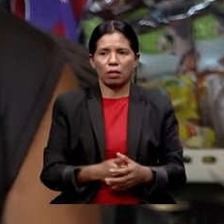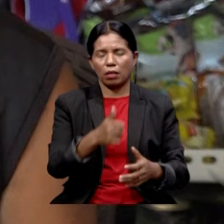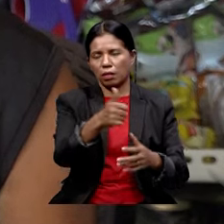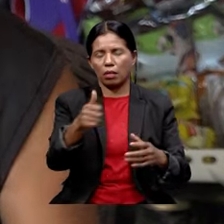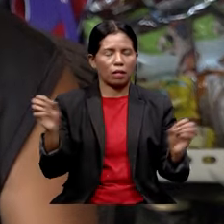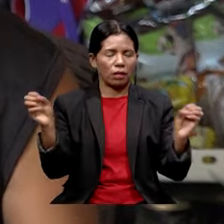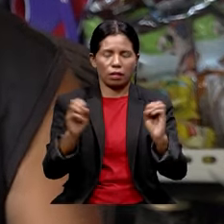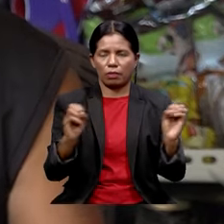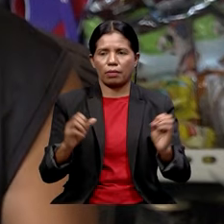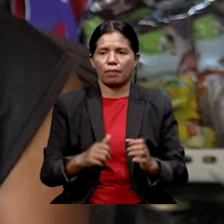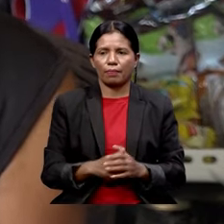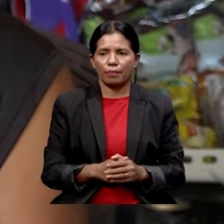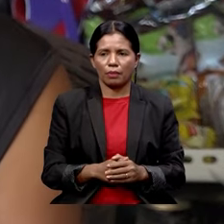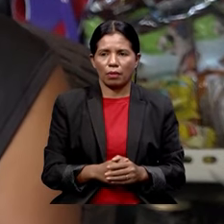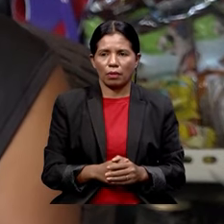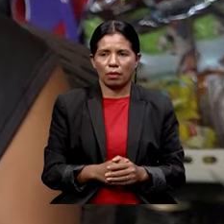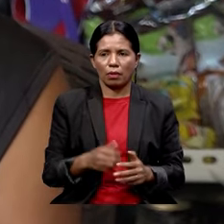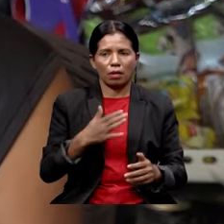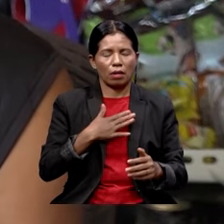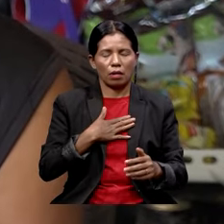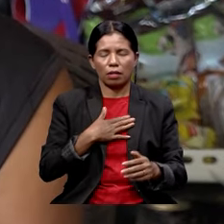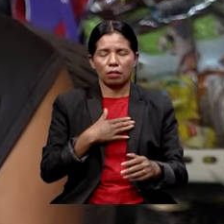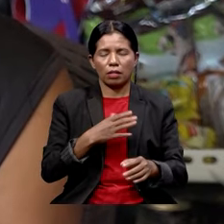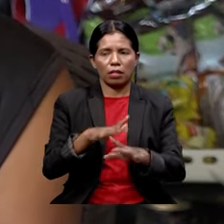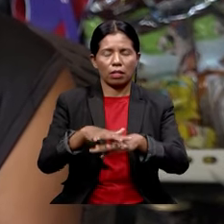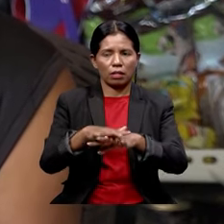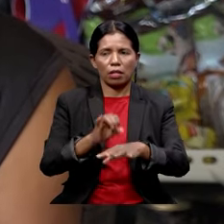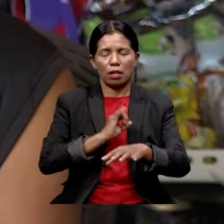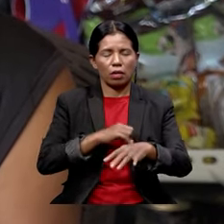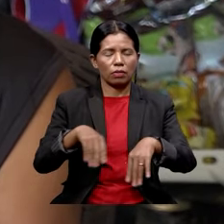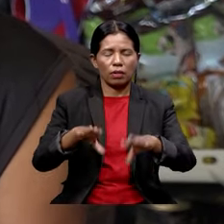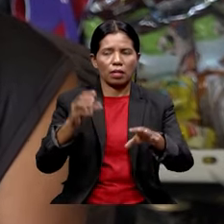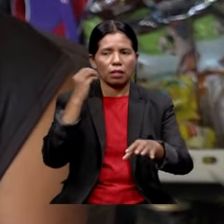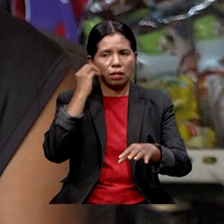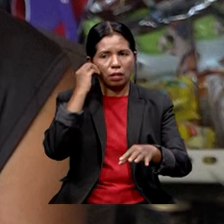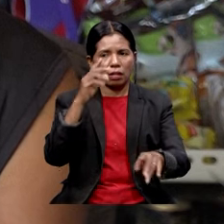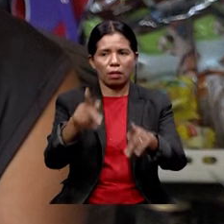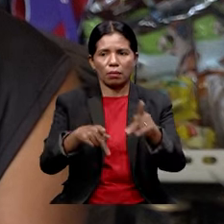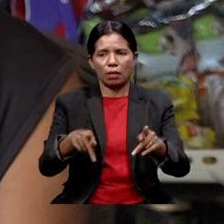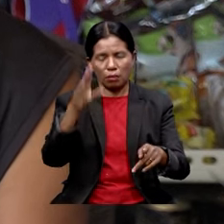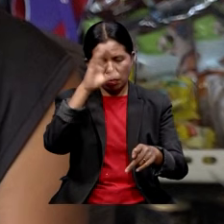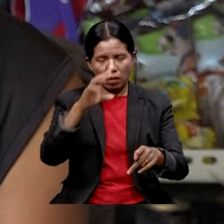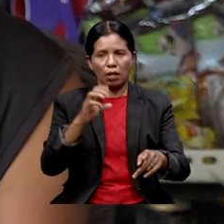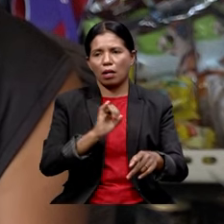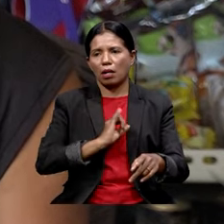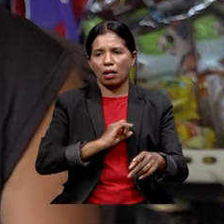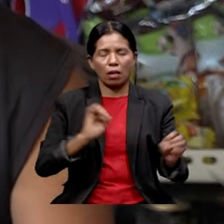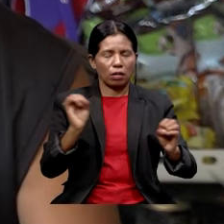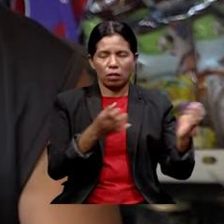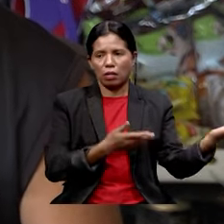coiona. Ne hau nia ne hau la fa hau fan ha umade e mamai buka ne hau fan ha ne. Hau la lori